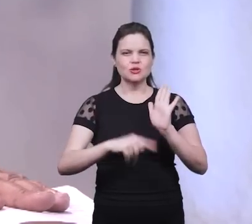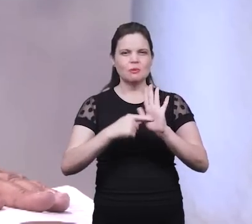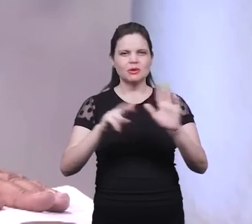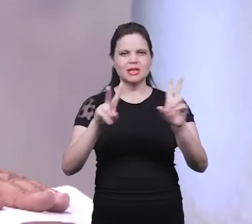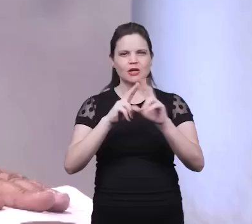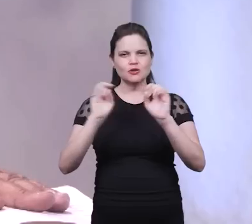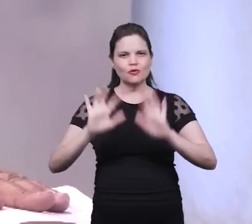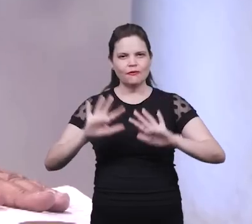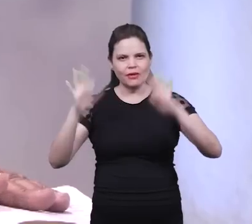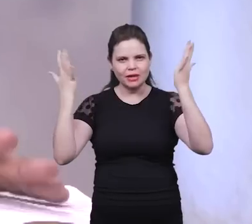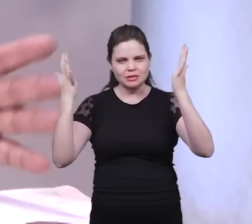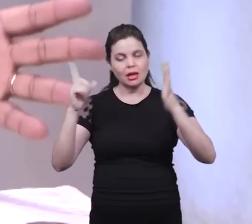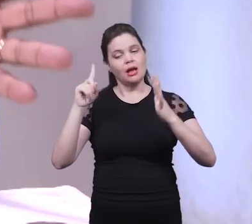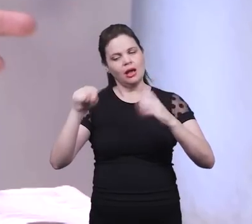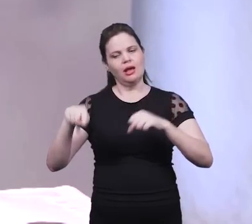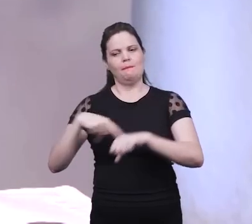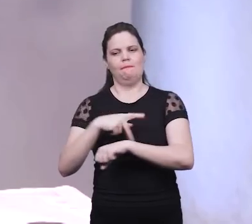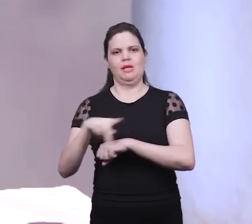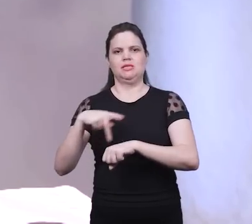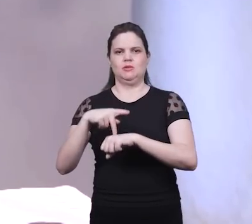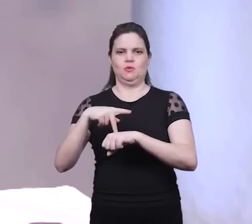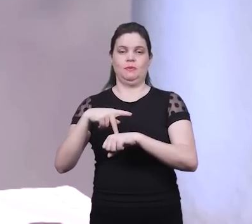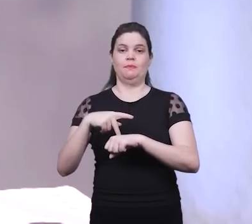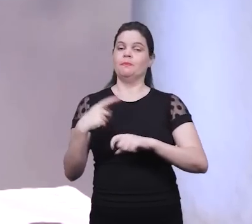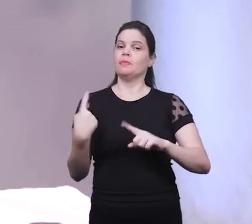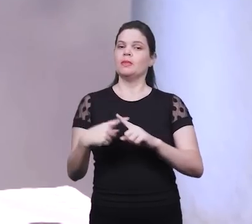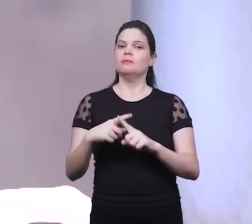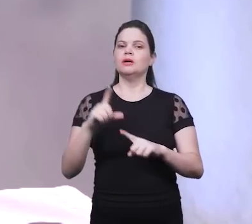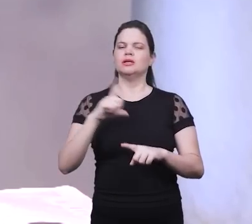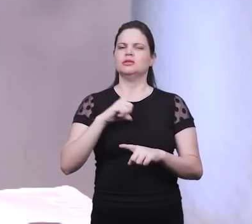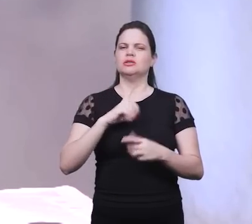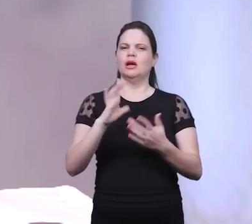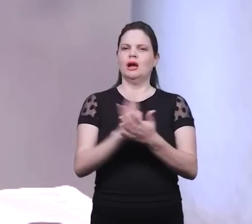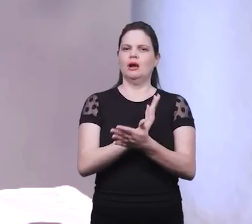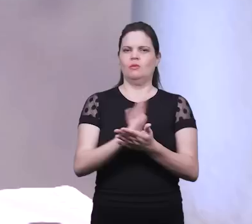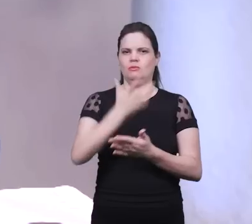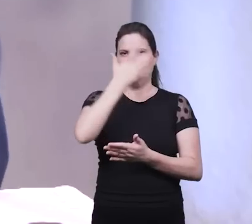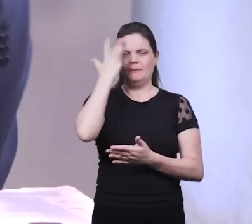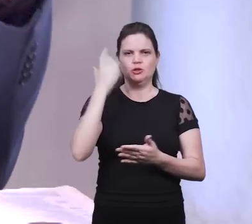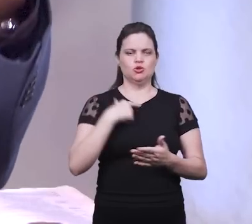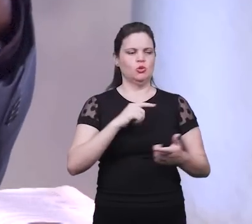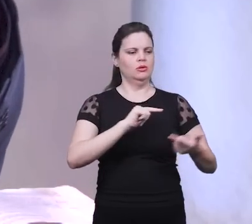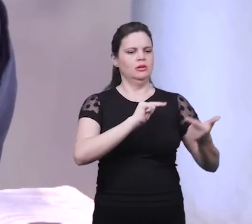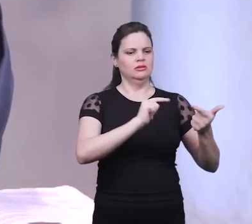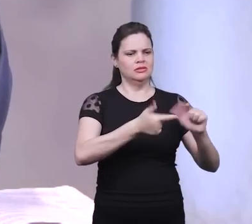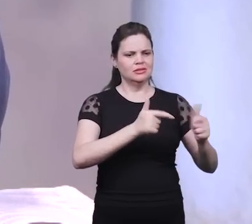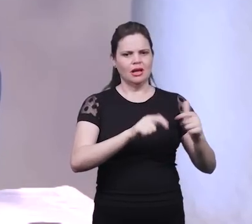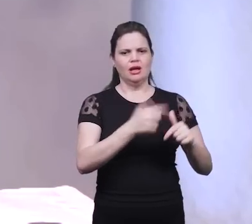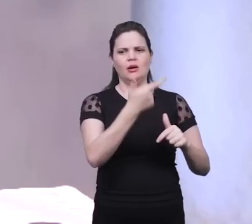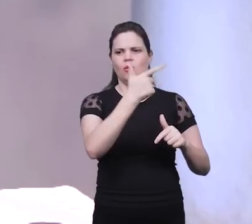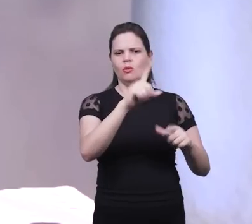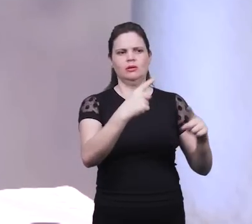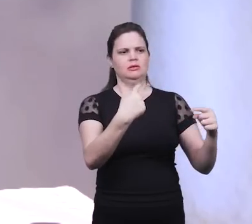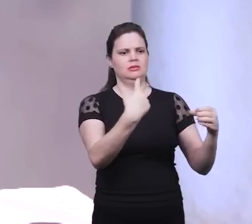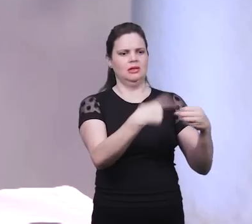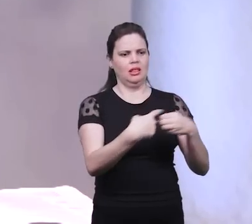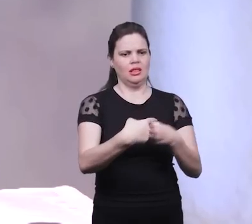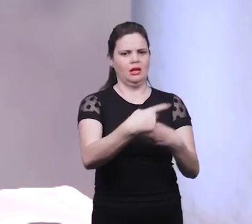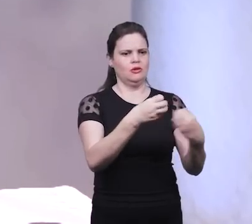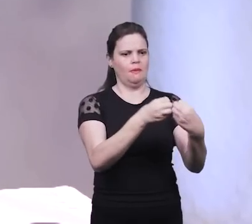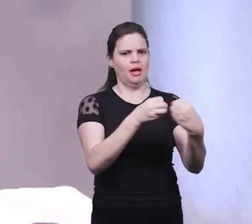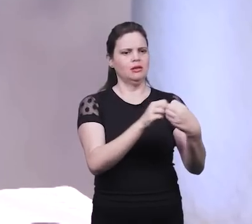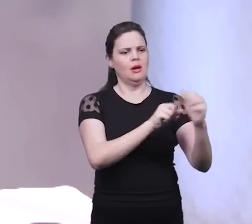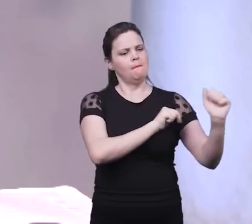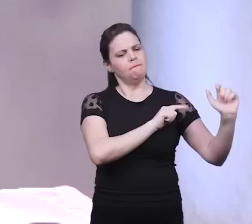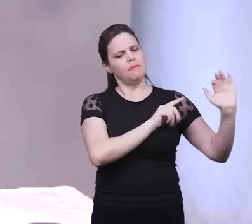ali, porque muitos peregrinos chegaram na cidade, vindo de todo quanto é lugar de Israel, de outras regiões. Por isso havia uma multidão